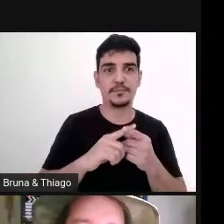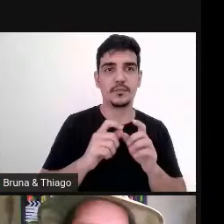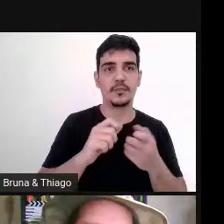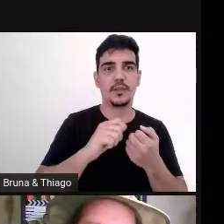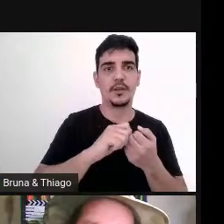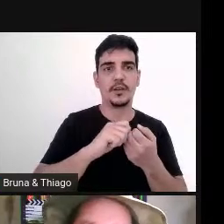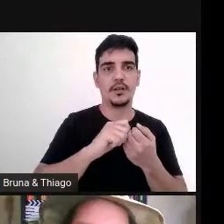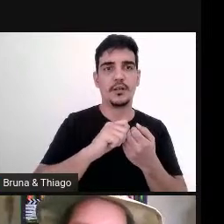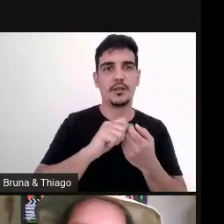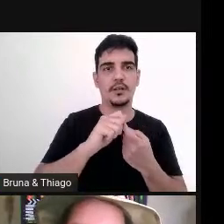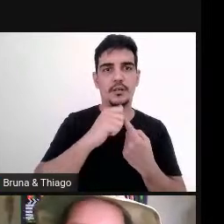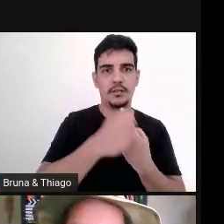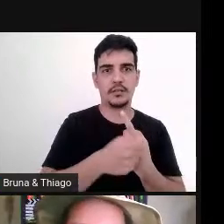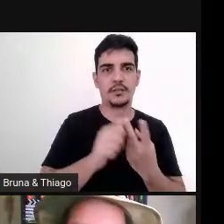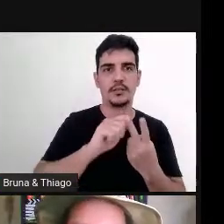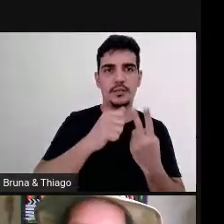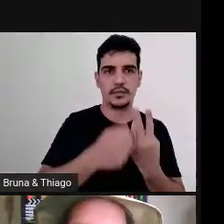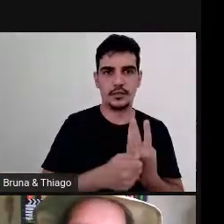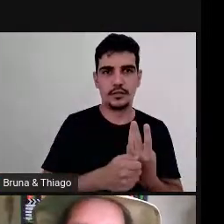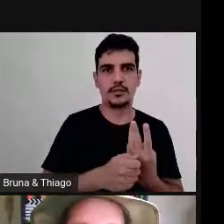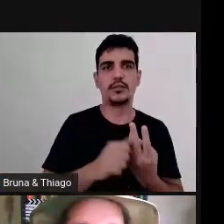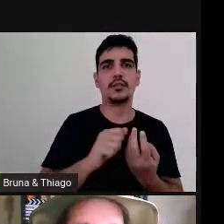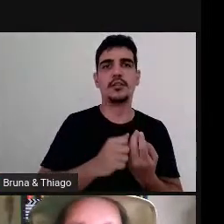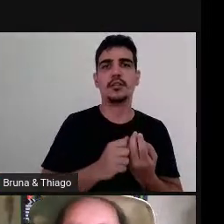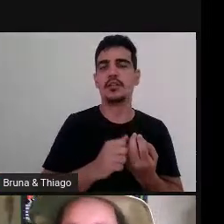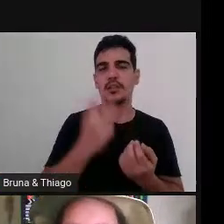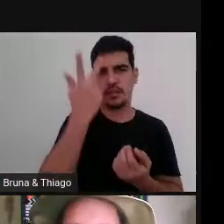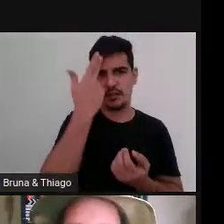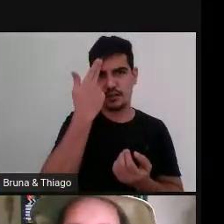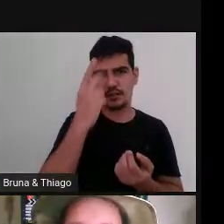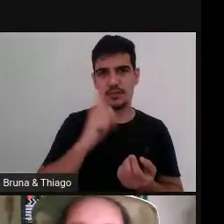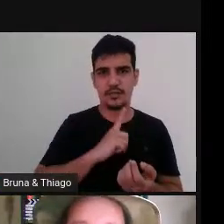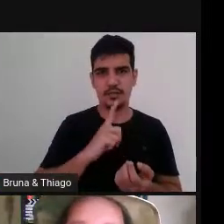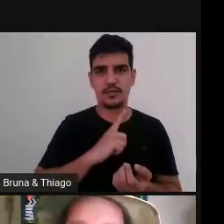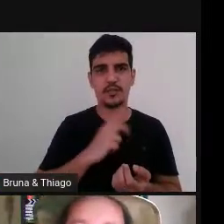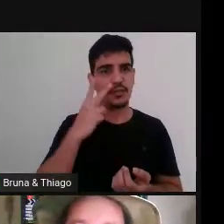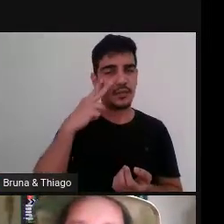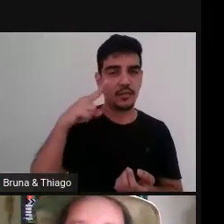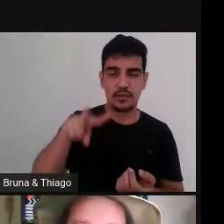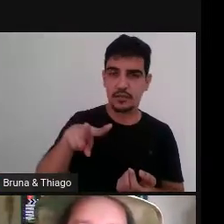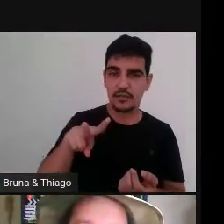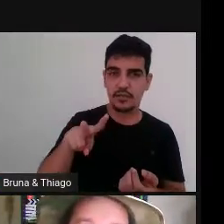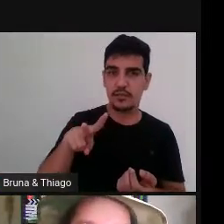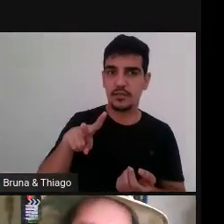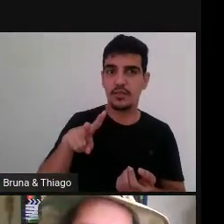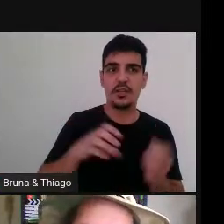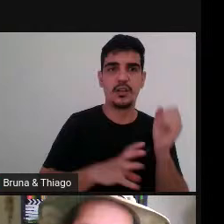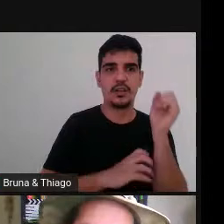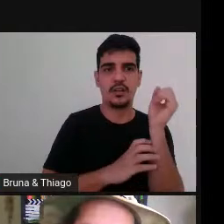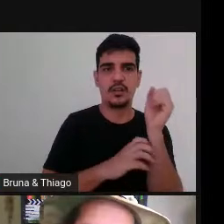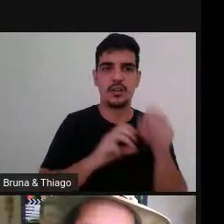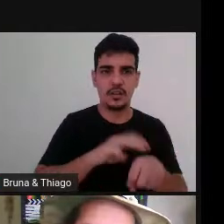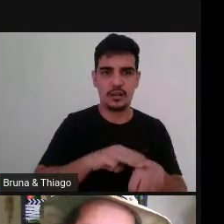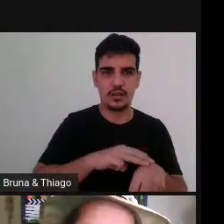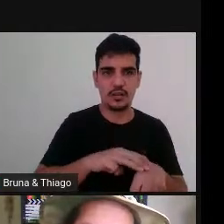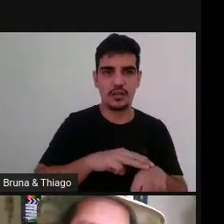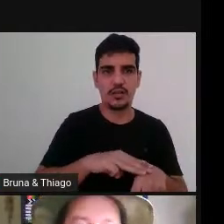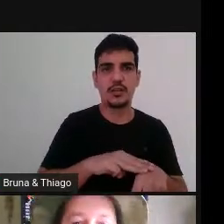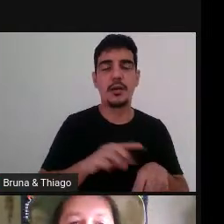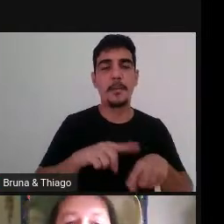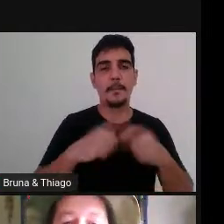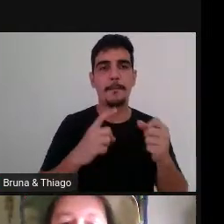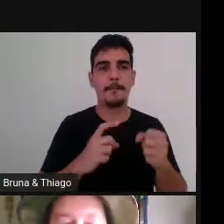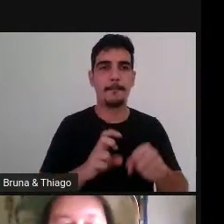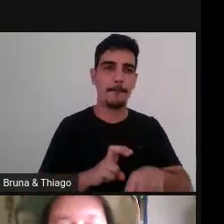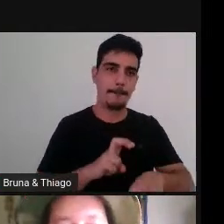é um outro acidente que também tem dor de cabeça. Essa aranha não é a Loxosceles, não é a aranha marrom, mas picou uma criança aqui em